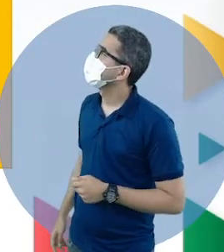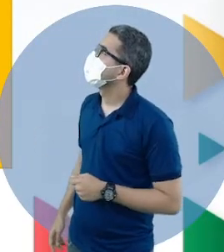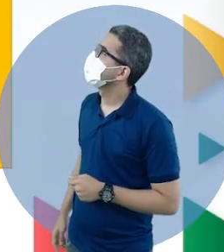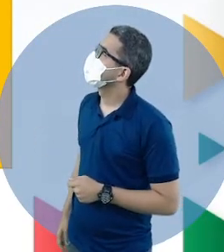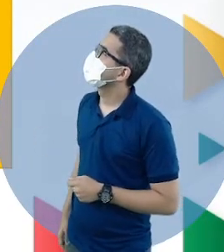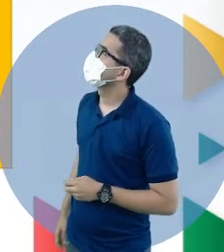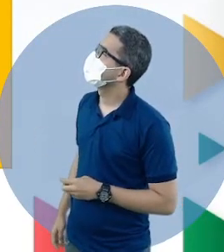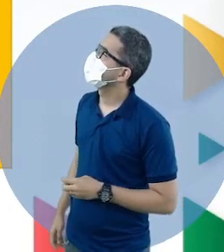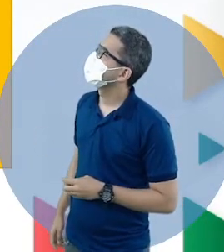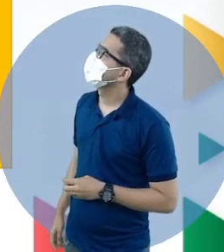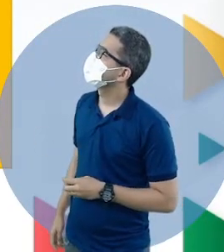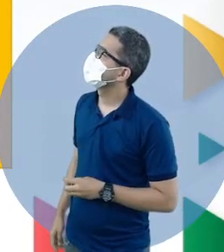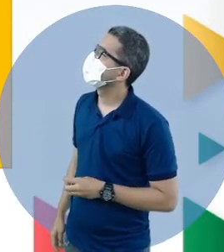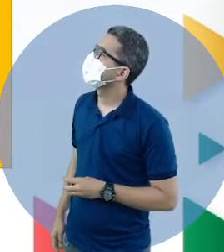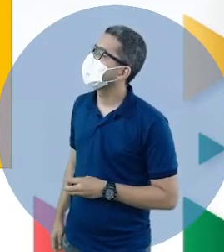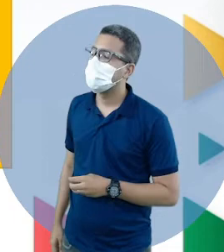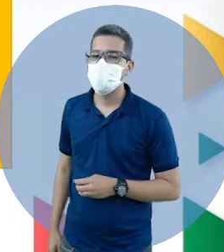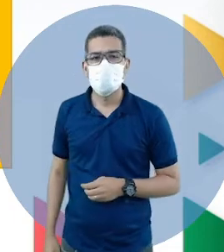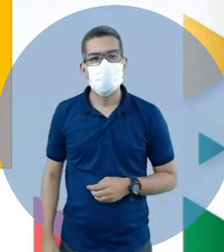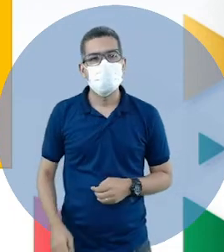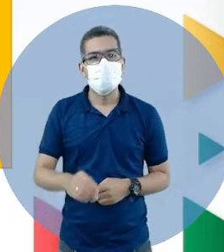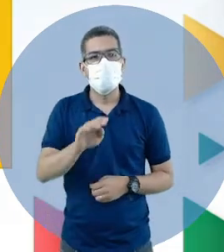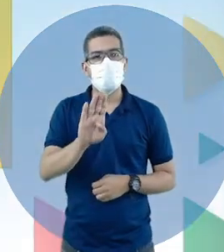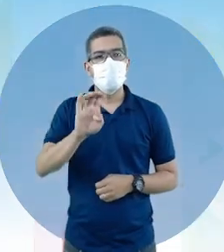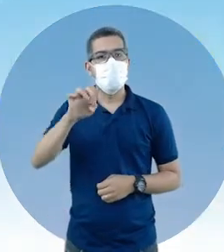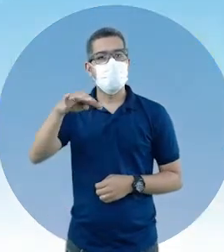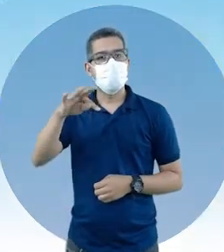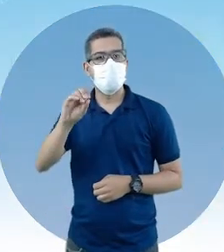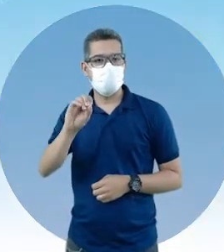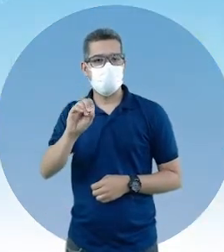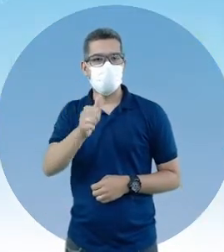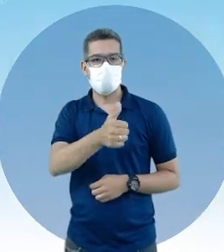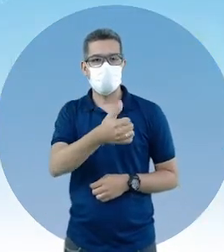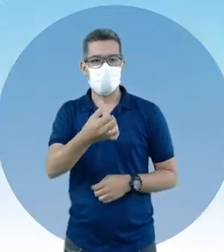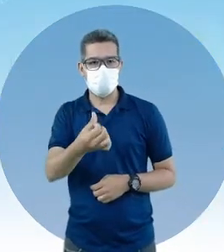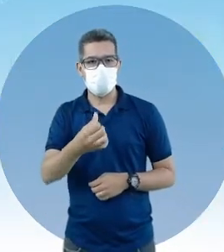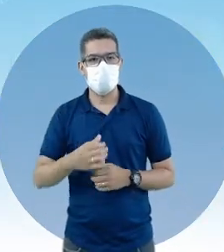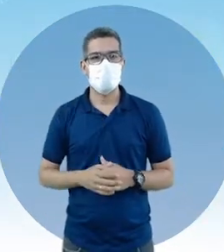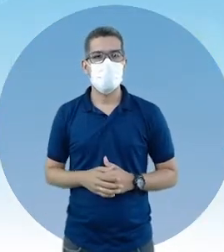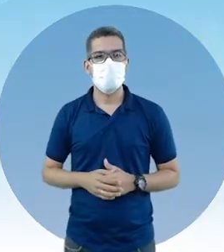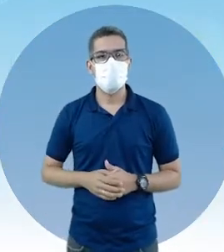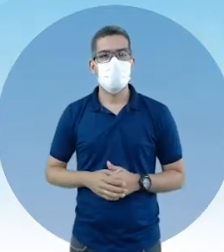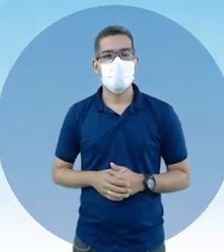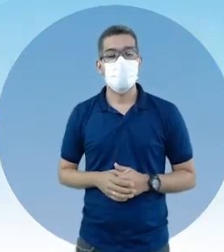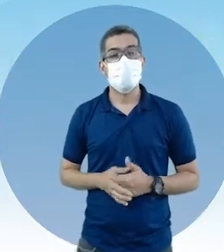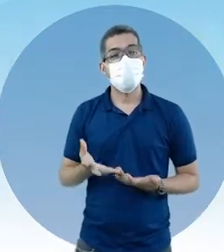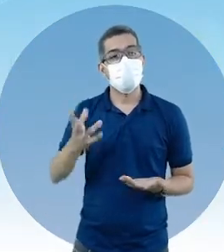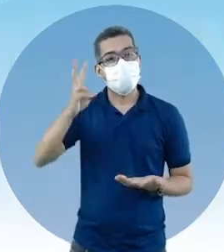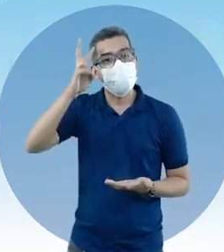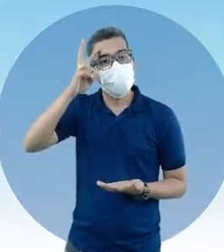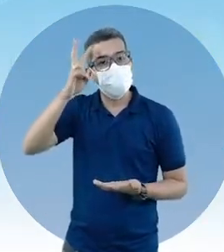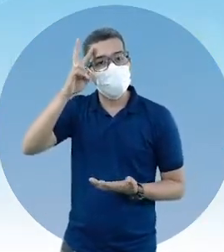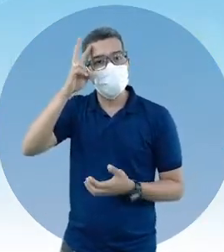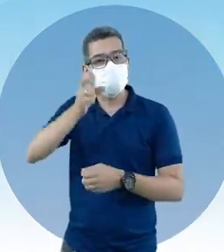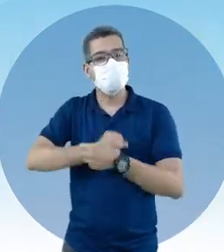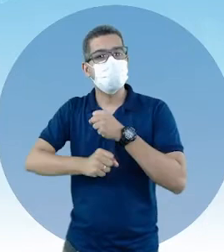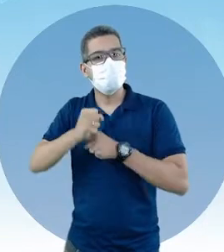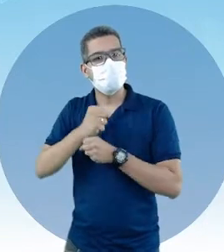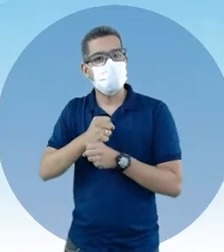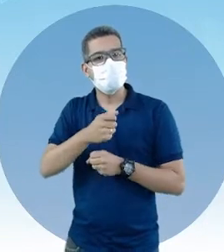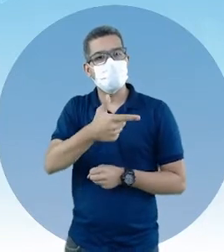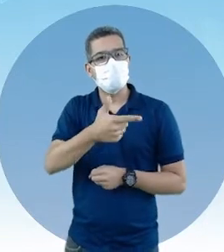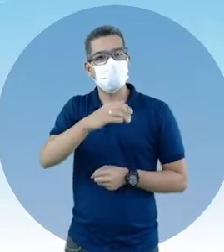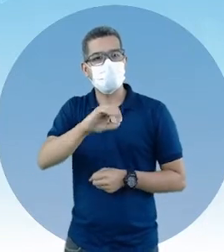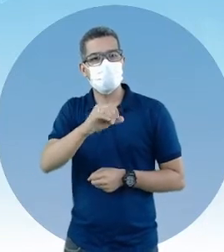Paulo II, Bento XVI. E vamos caminhando. Lembrar que em 2014